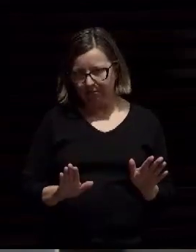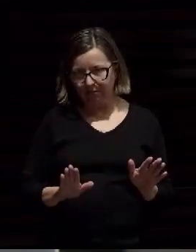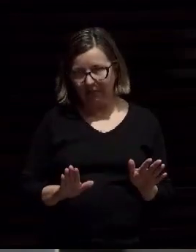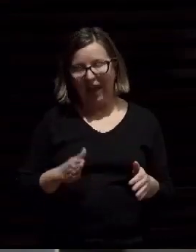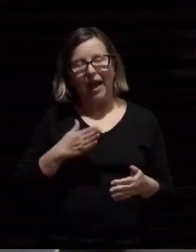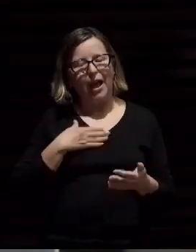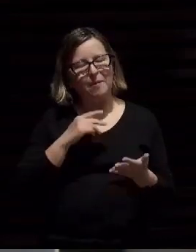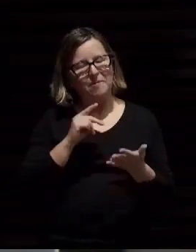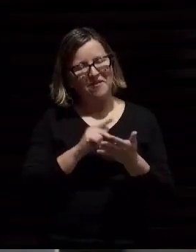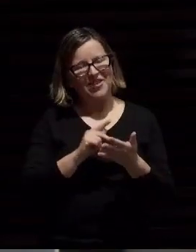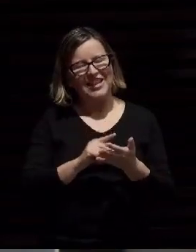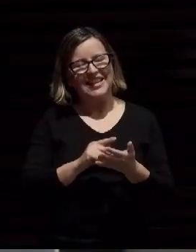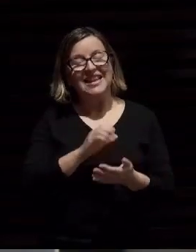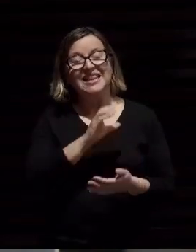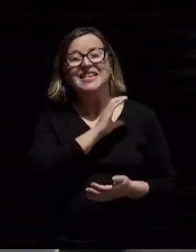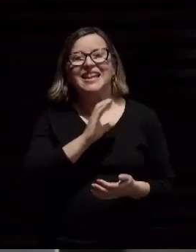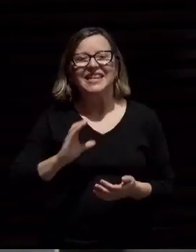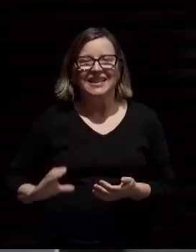Cristo.